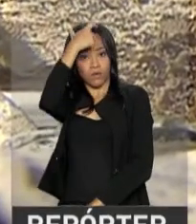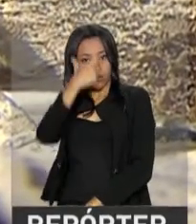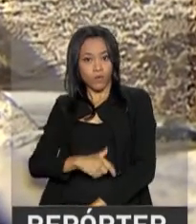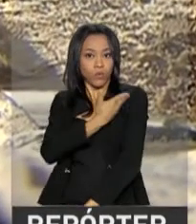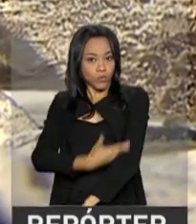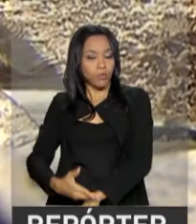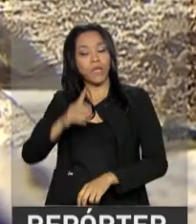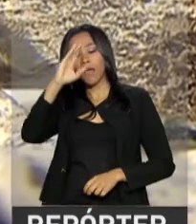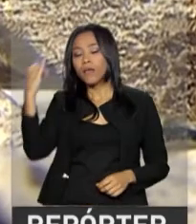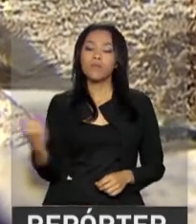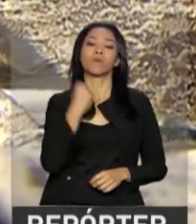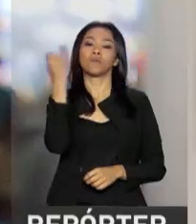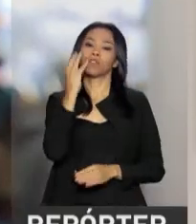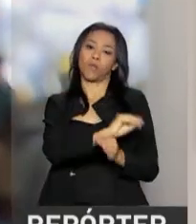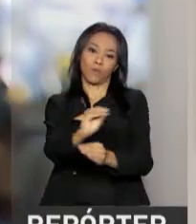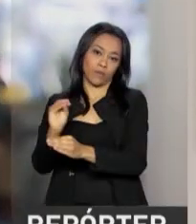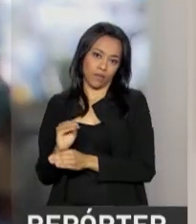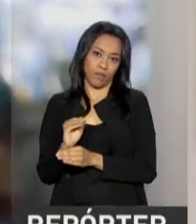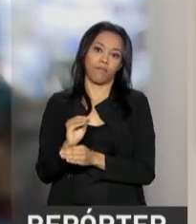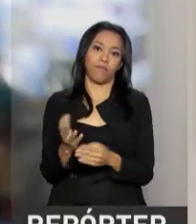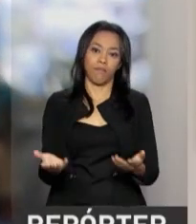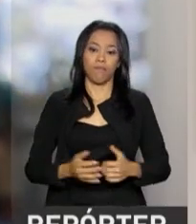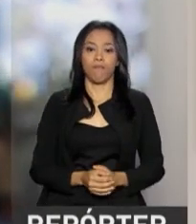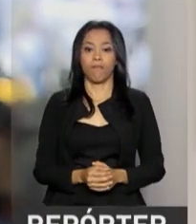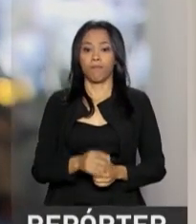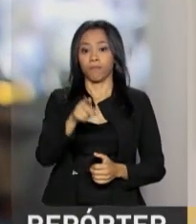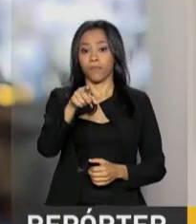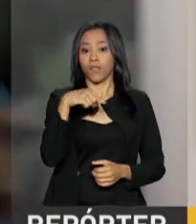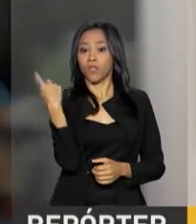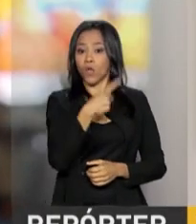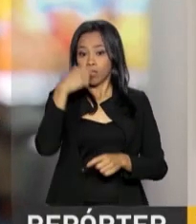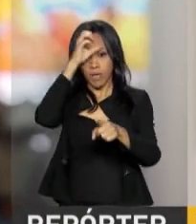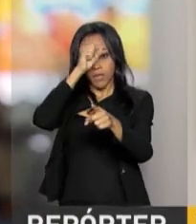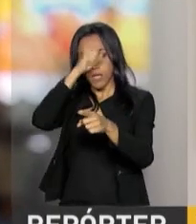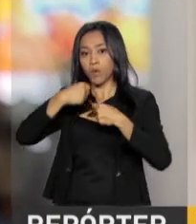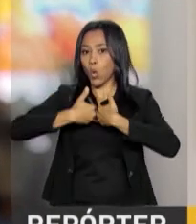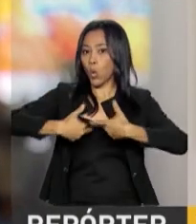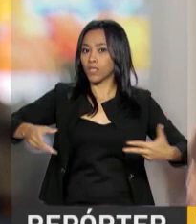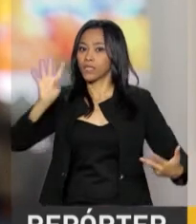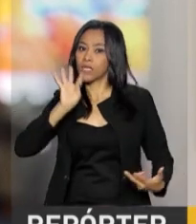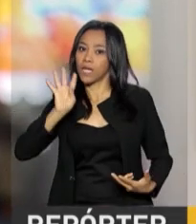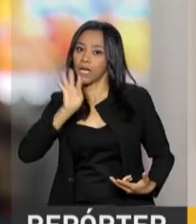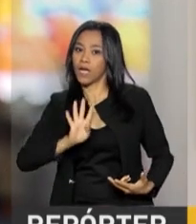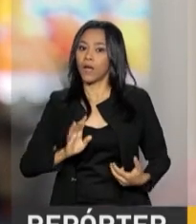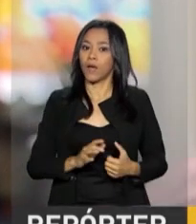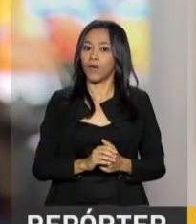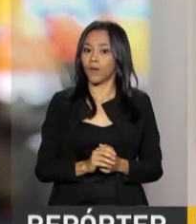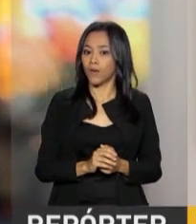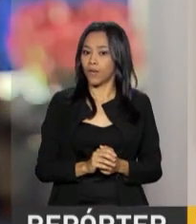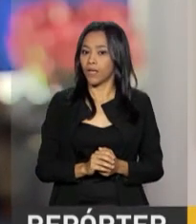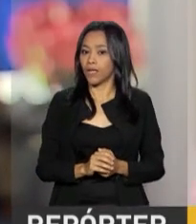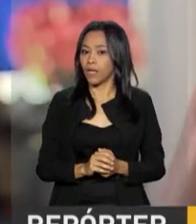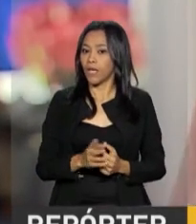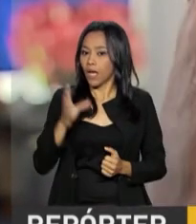fundamental para a preservação da vida. Nós aprendemos aqui muito coisa legal, e de lá também, nós vamos